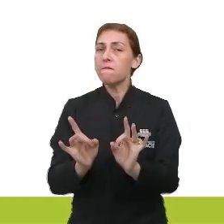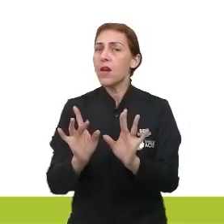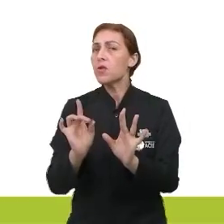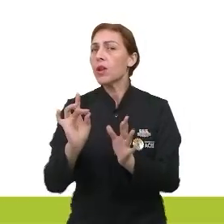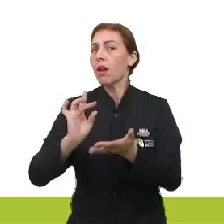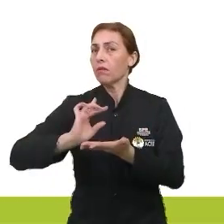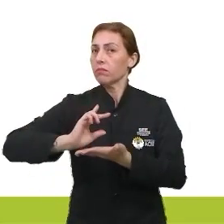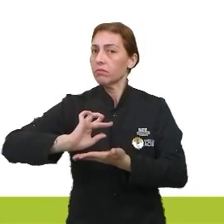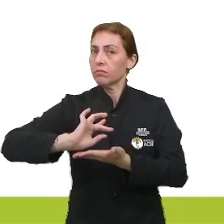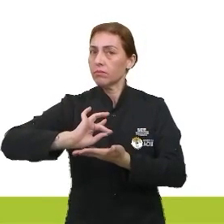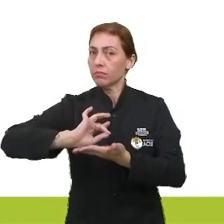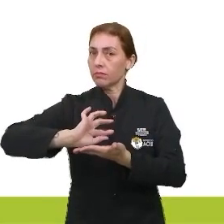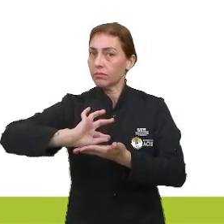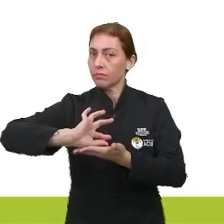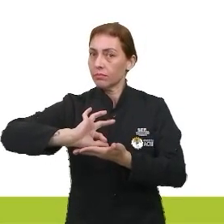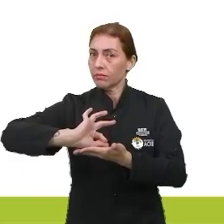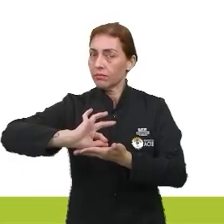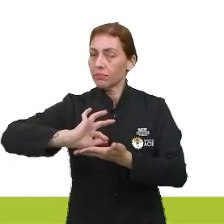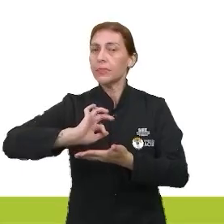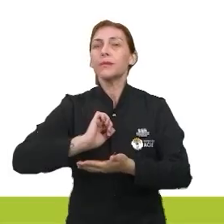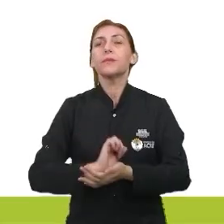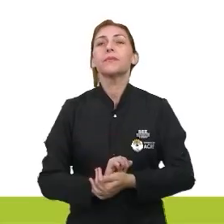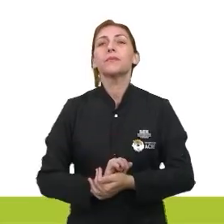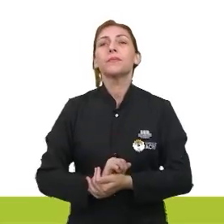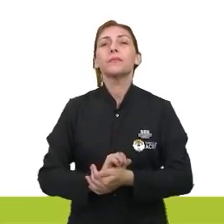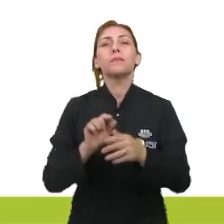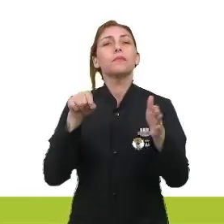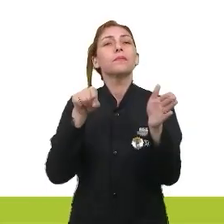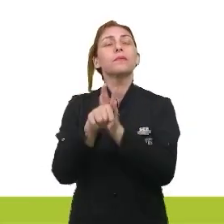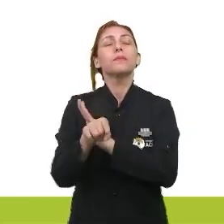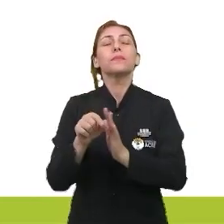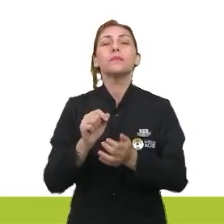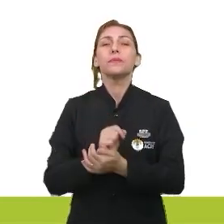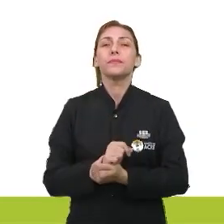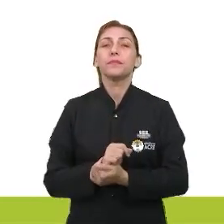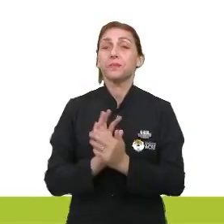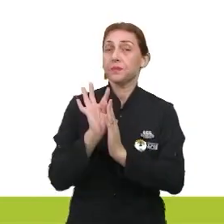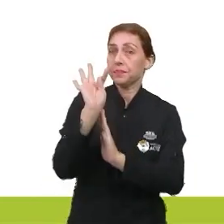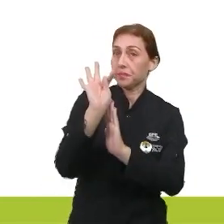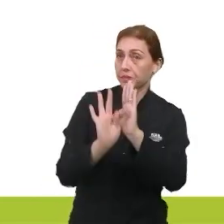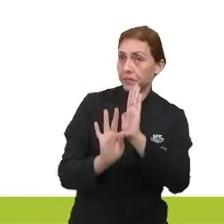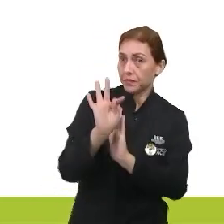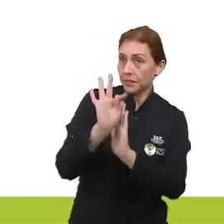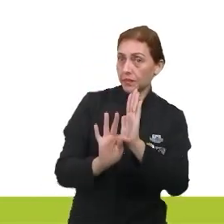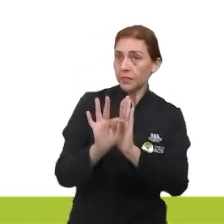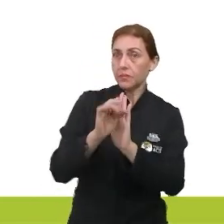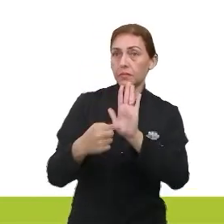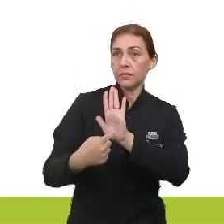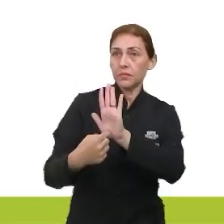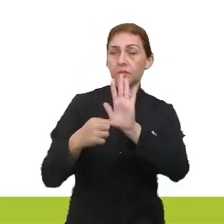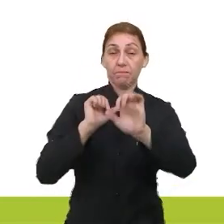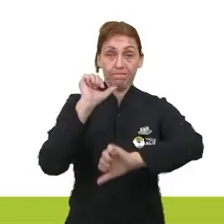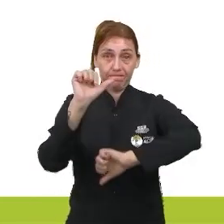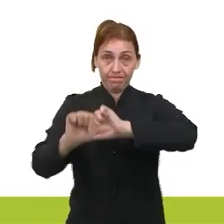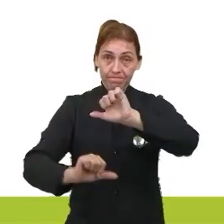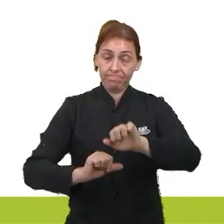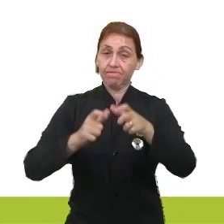ao capitalista. Comando da questão agora, gente. O texto indica que houve